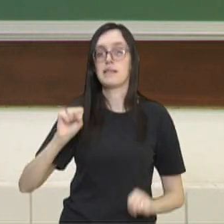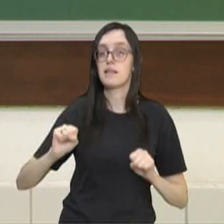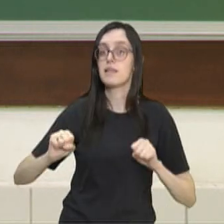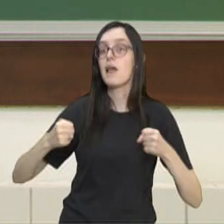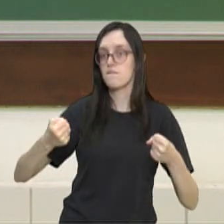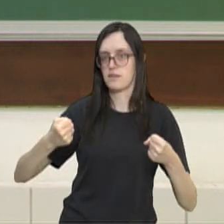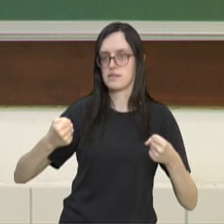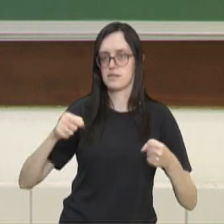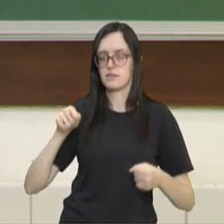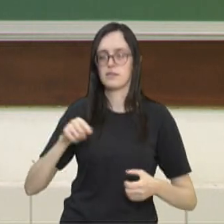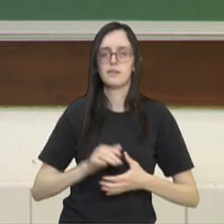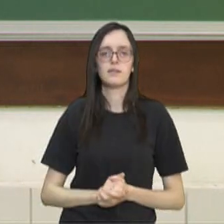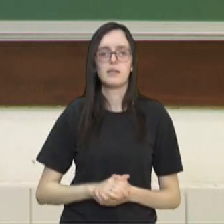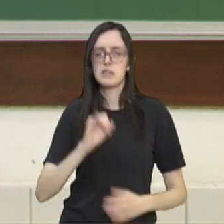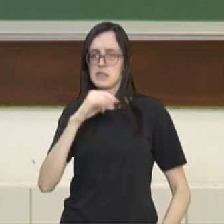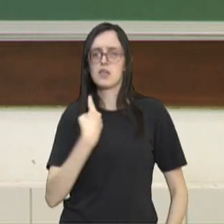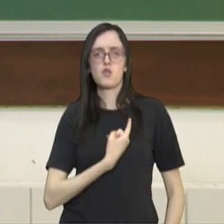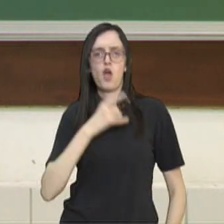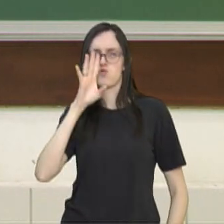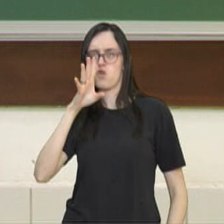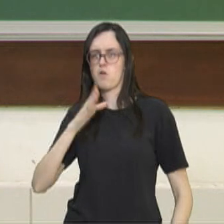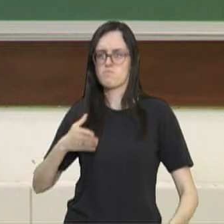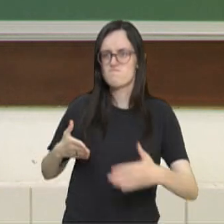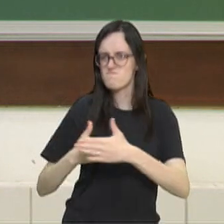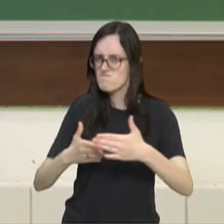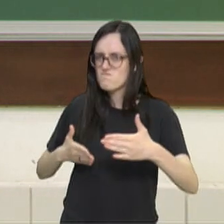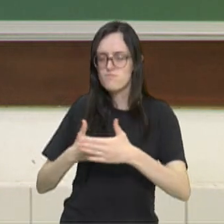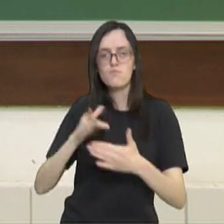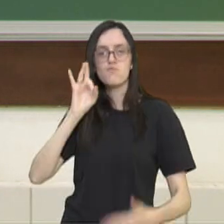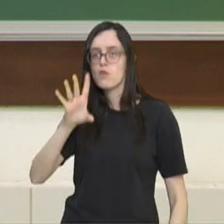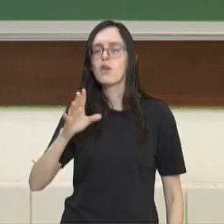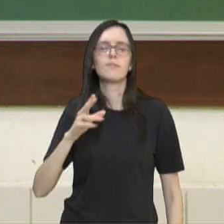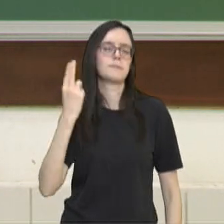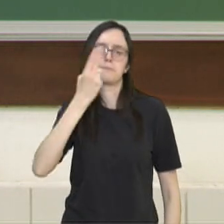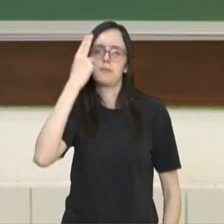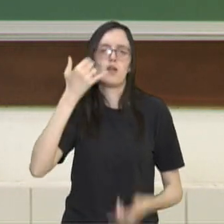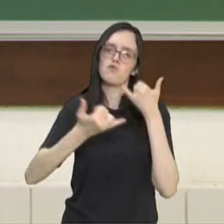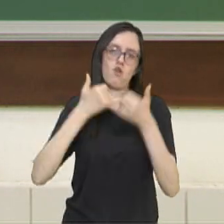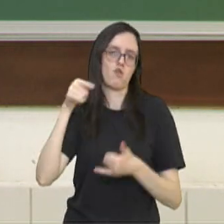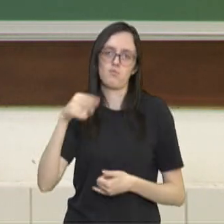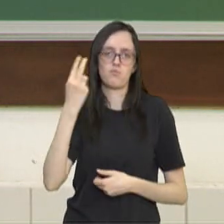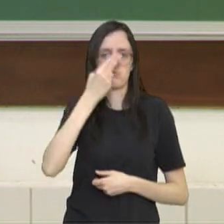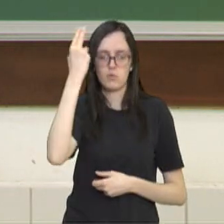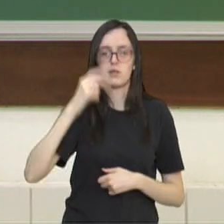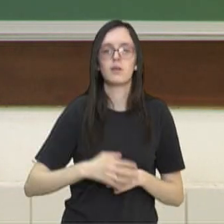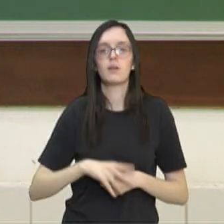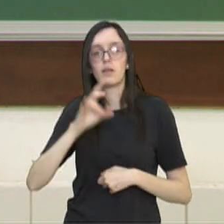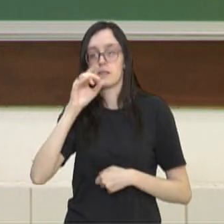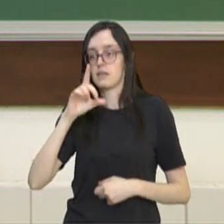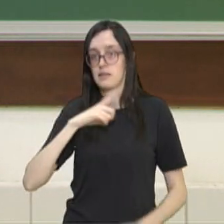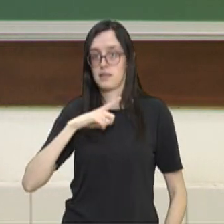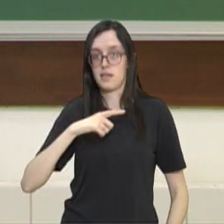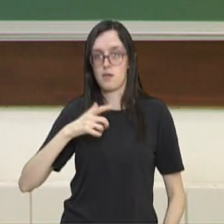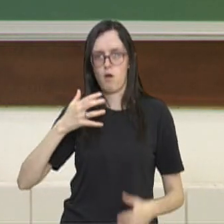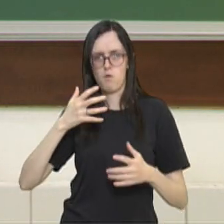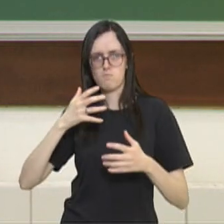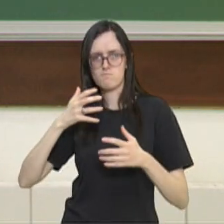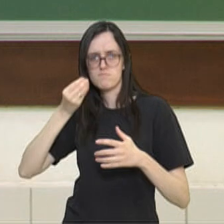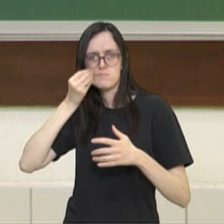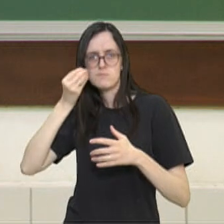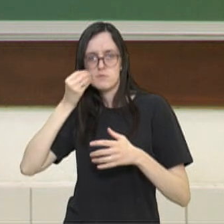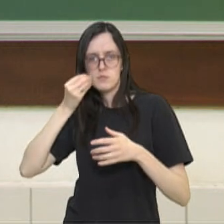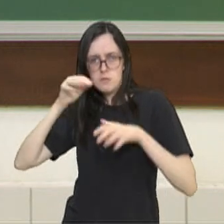bom? Na sequência, a gente vai ver que não só temos o ataque, mas também temos